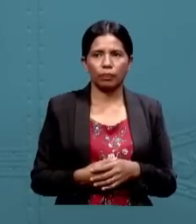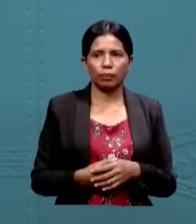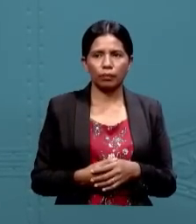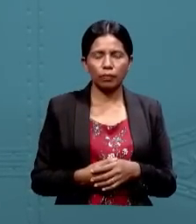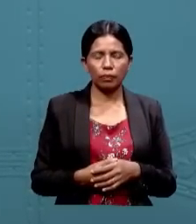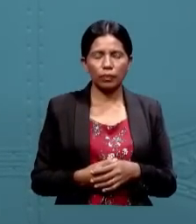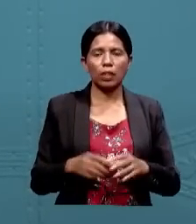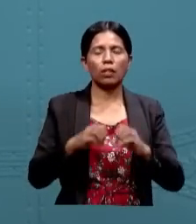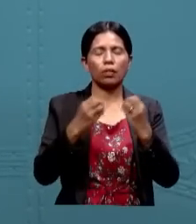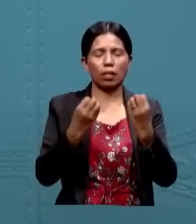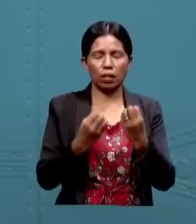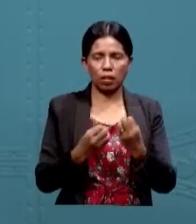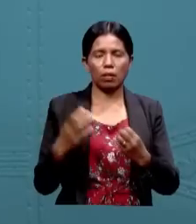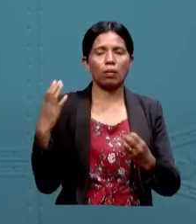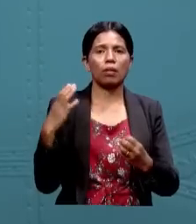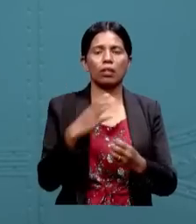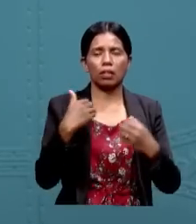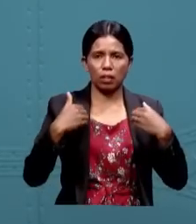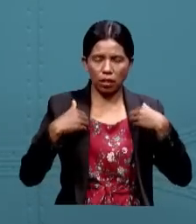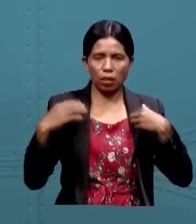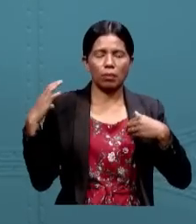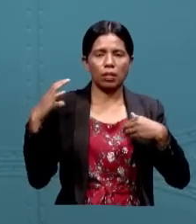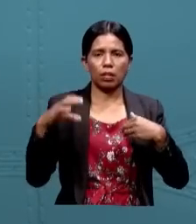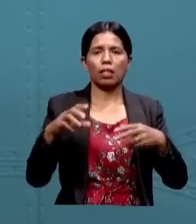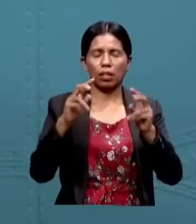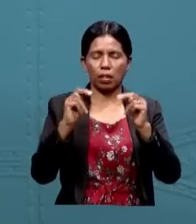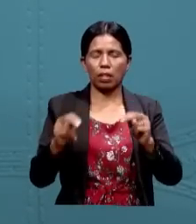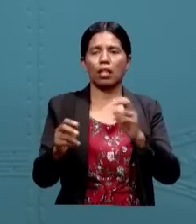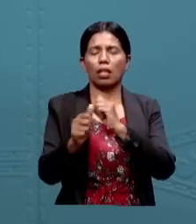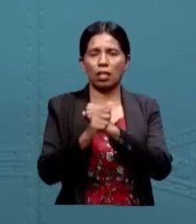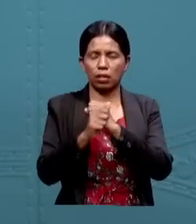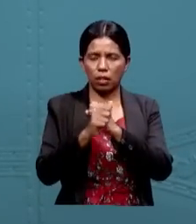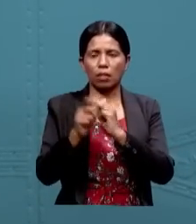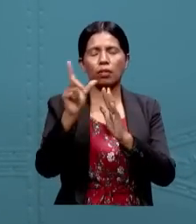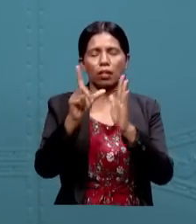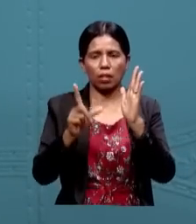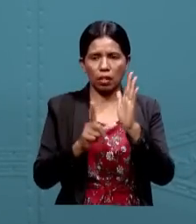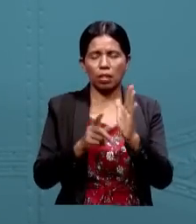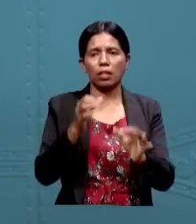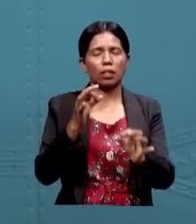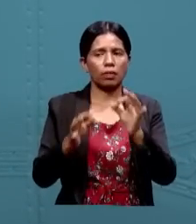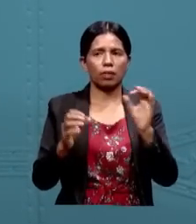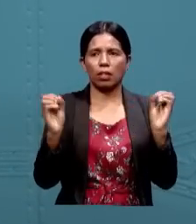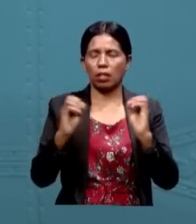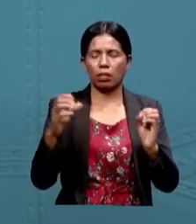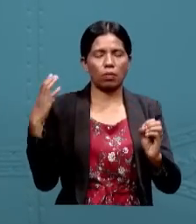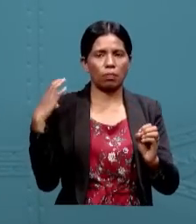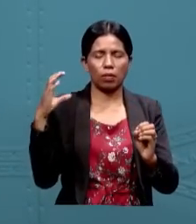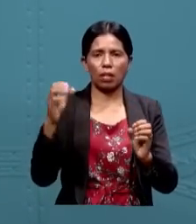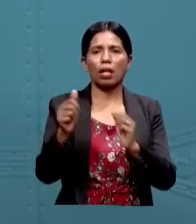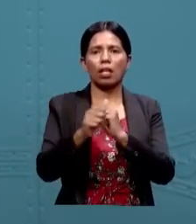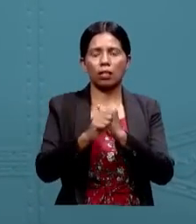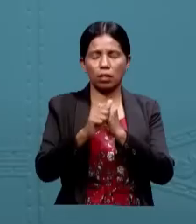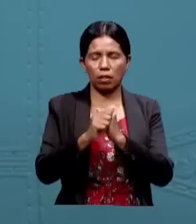órgão ida competente ne mak tenke halo asaun legal hirakne se órgão la competente mak halo asaun ilegal